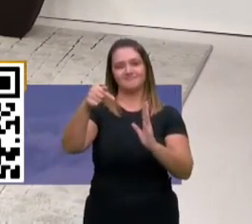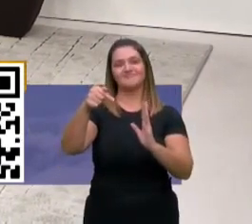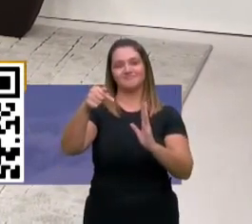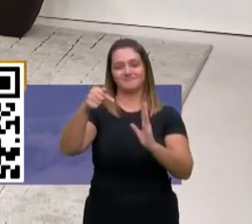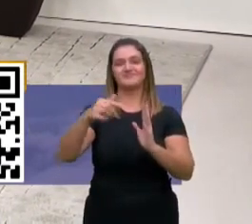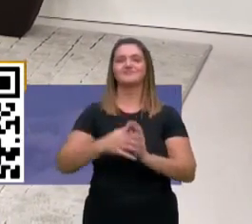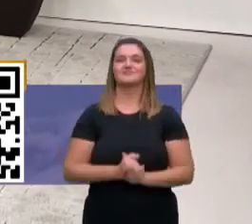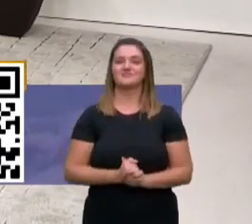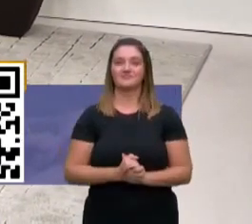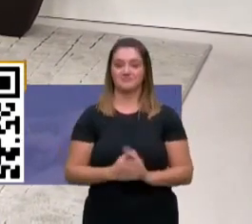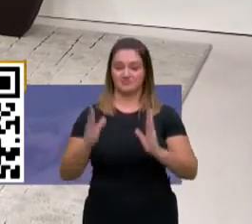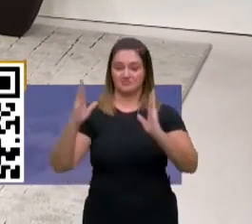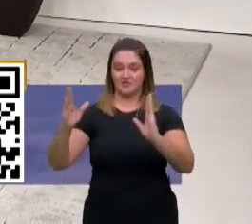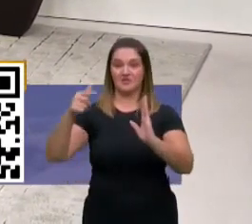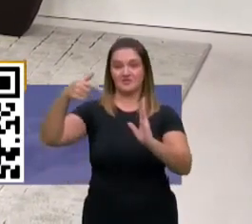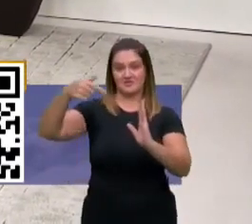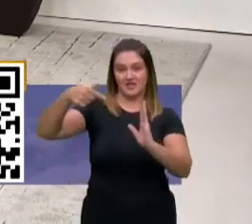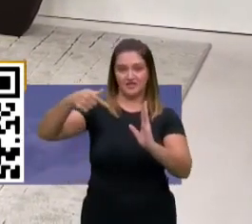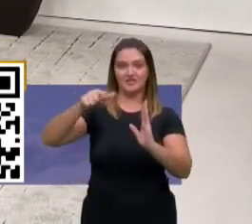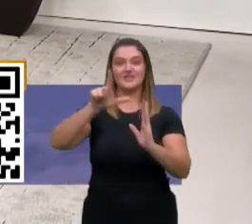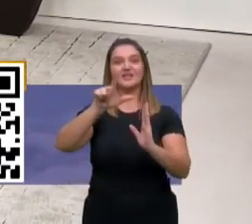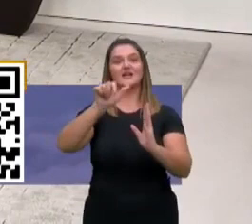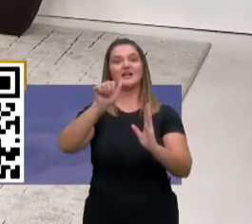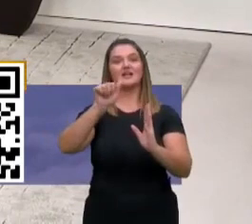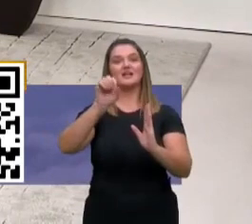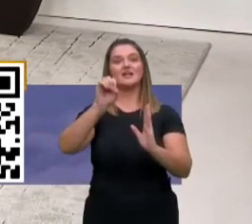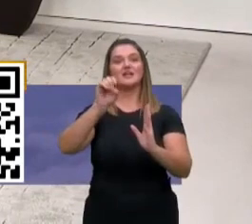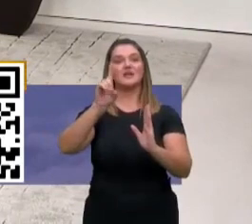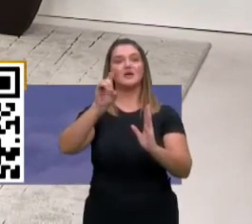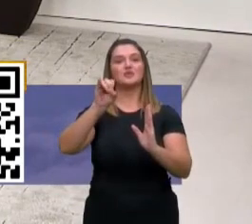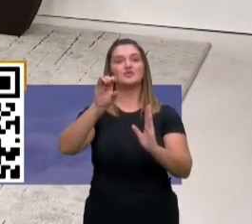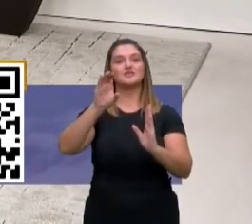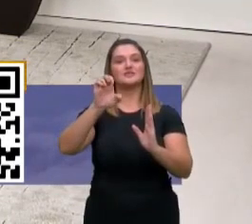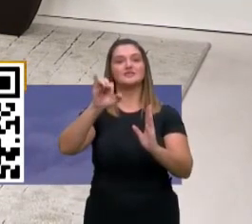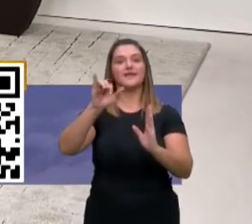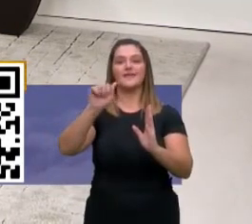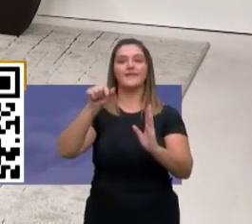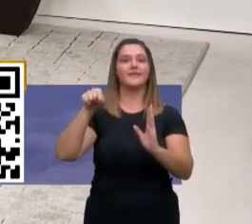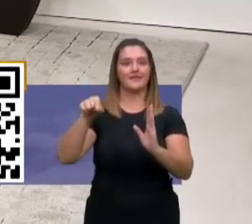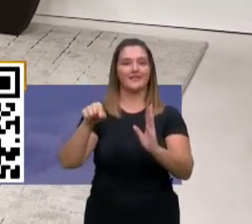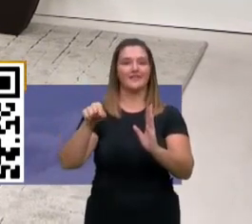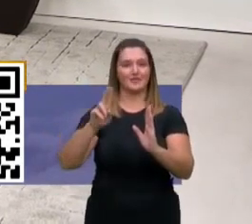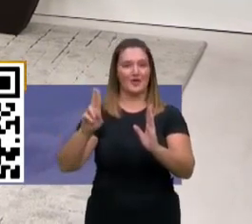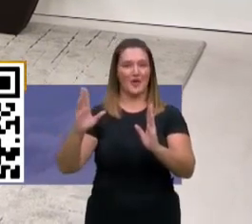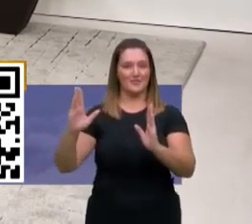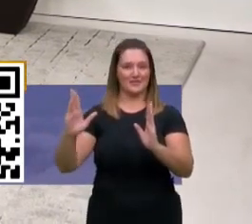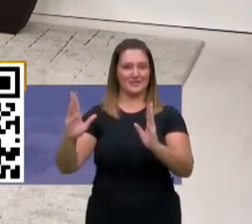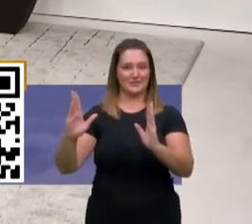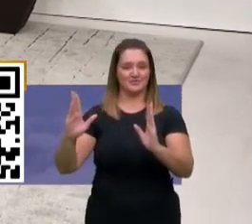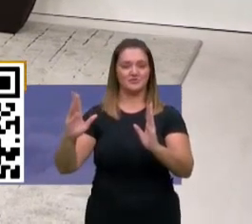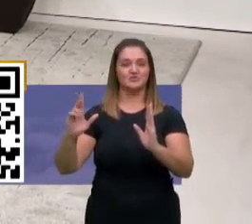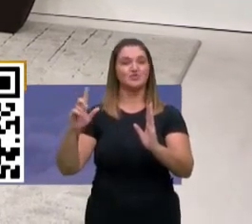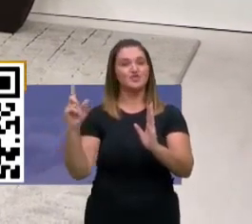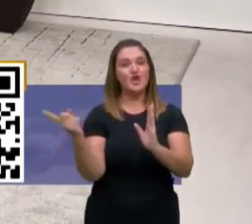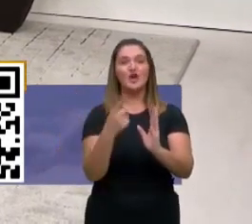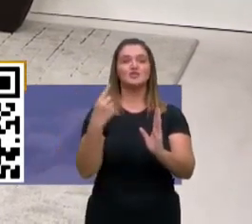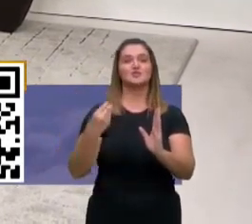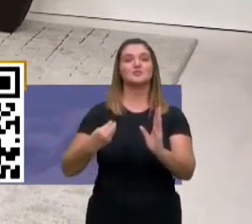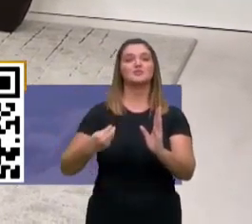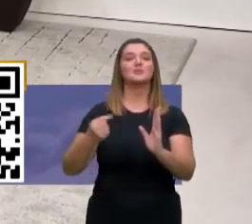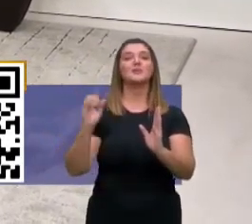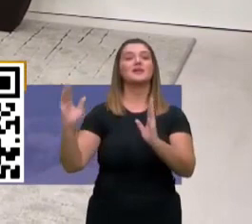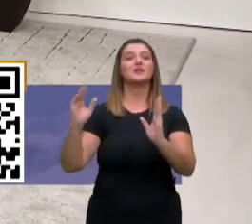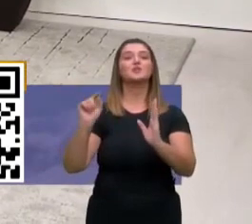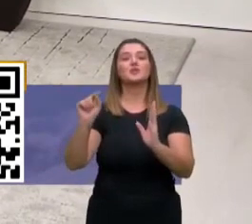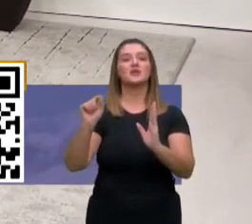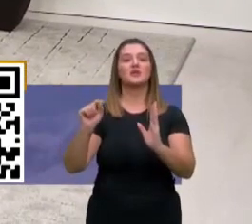cristã. E essa sétima fase chama-se Laodiceia. E Laodiceia é um período nosso